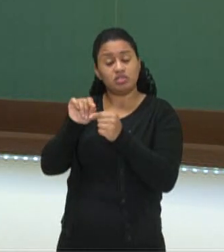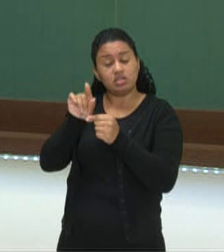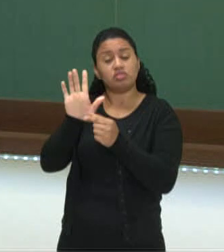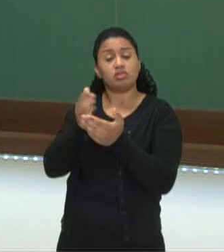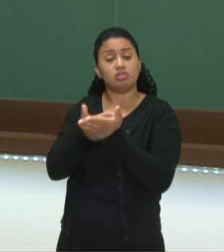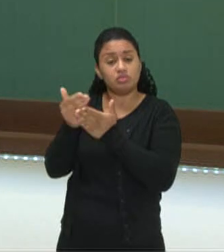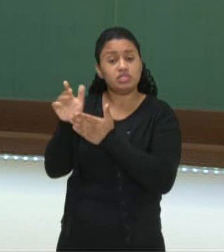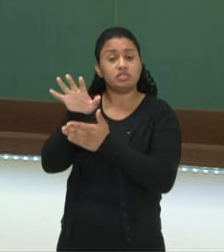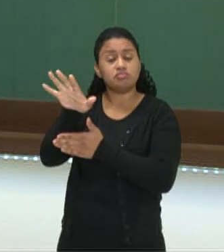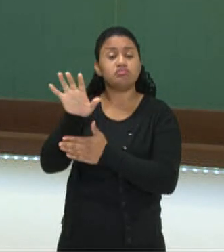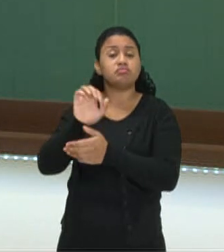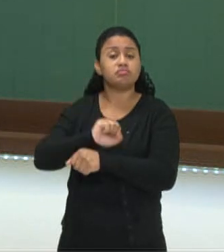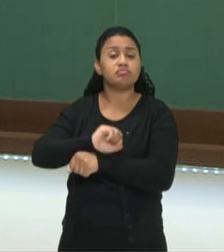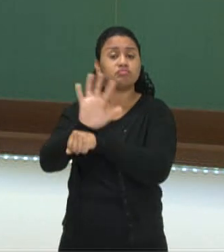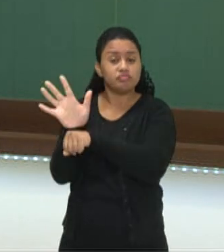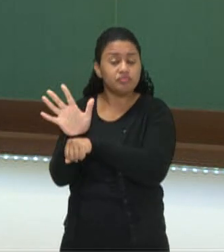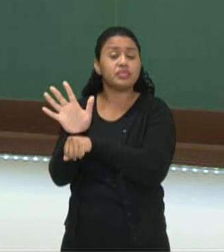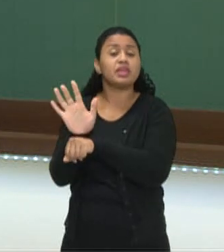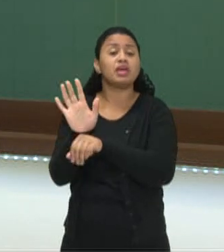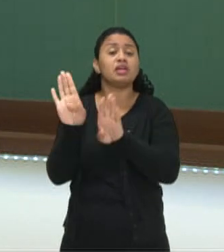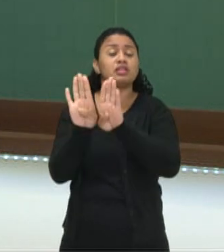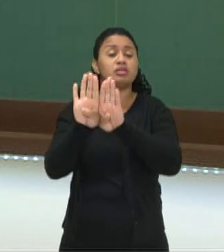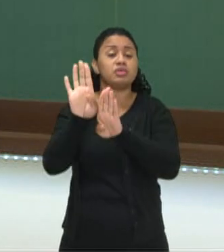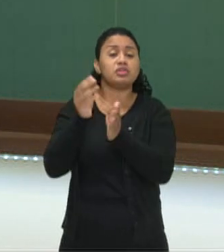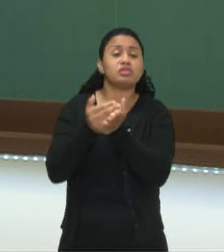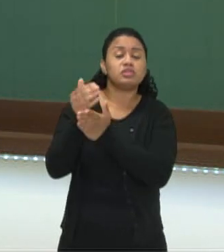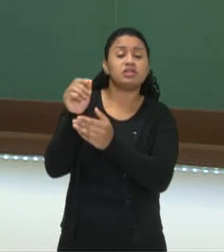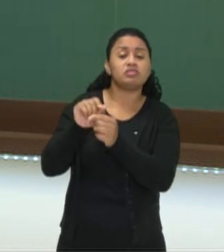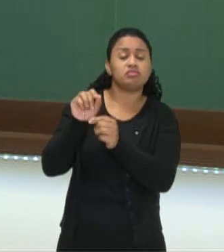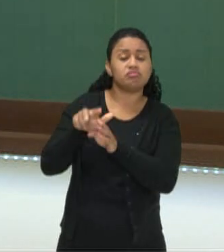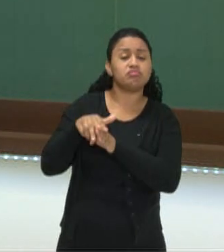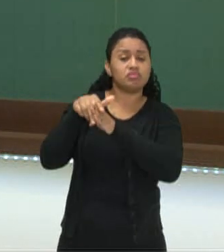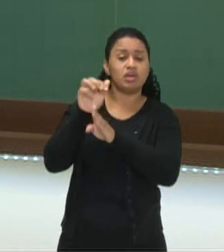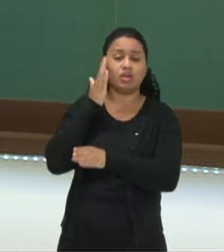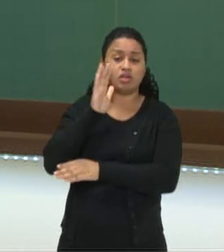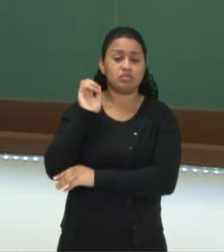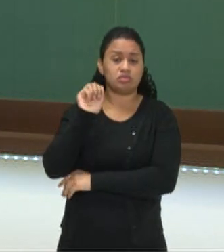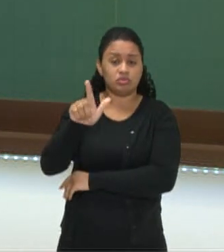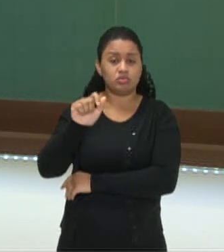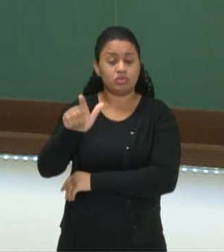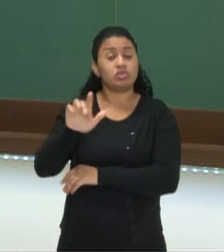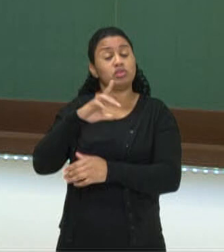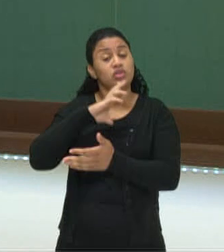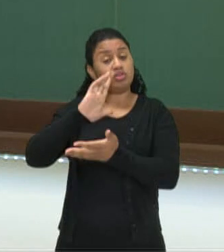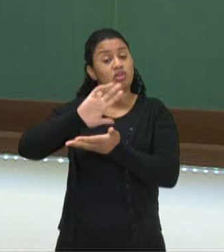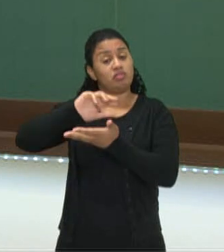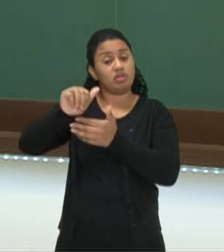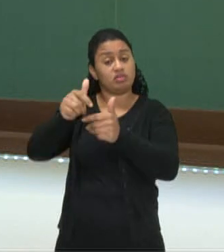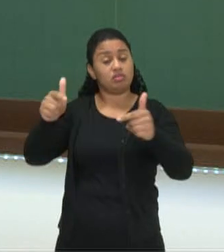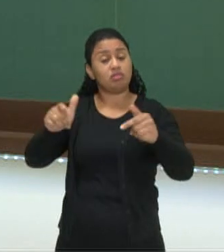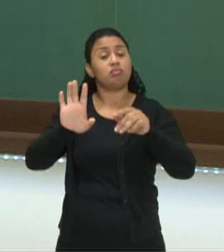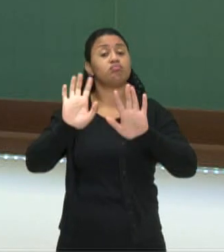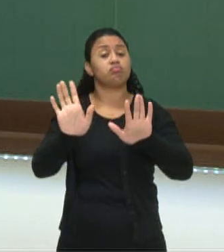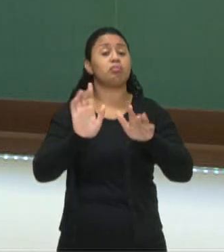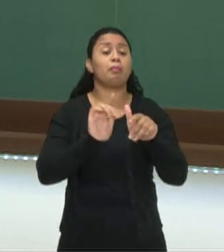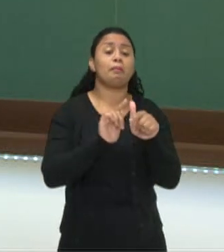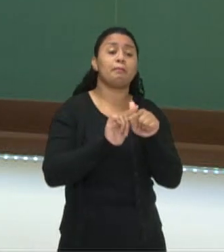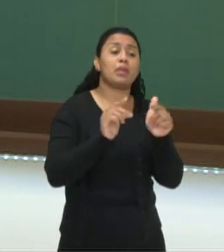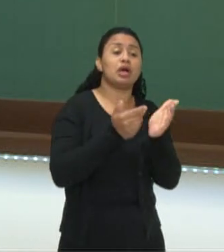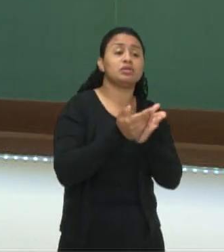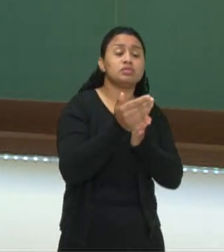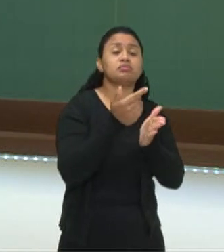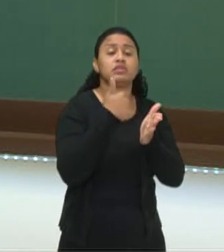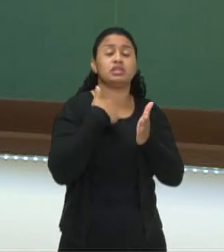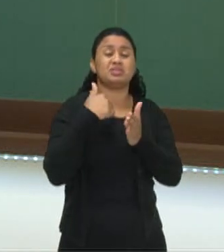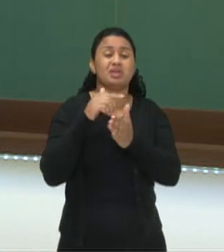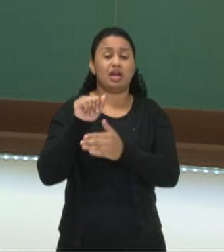Kandinsky já tinha começado também a fazer o Cavaleiro Azul. Então, estava tendo muita coisa. E ele tinha já o começo da sua pintura abstrata, mas